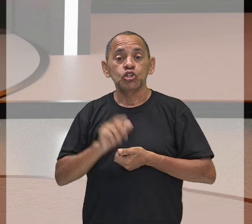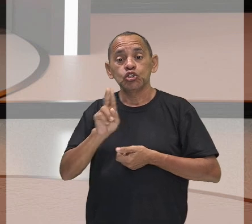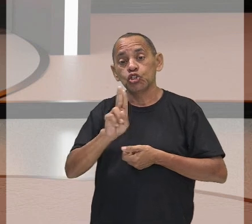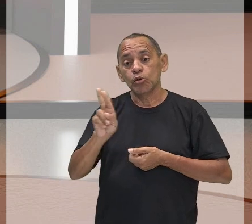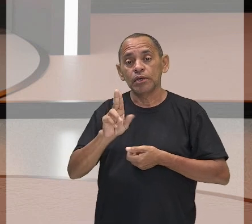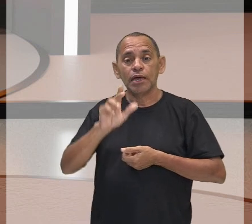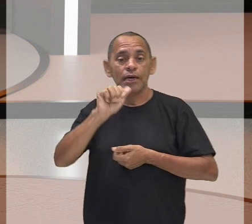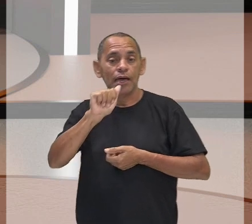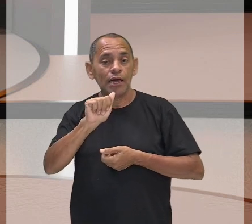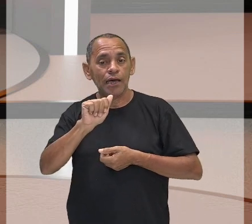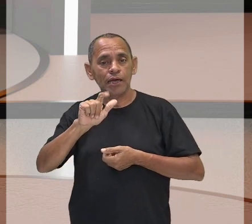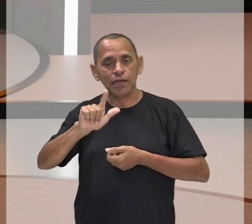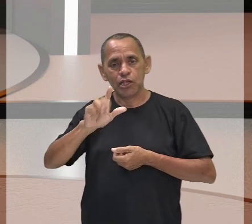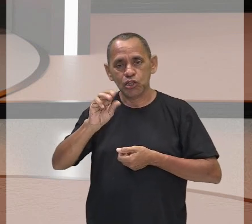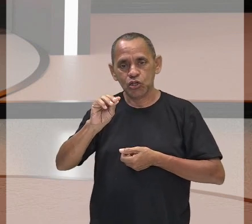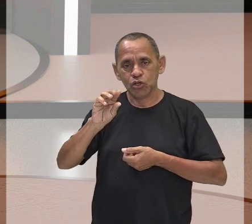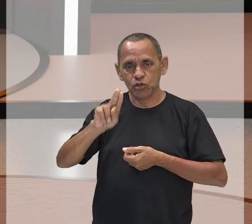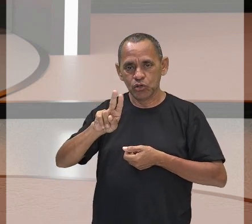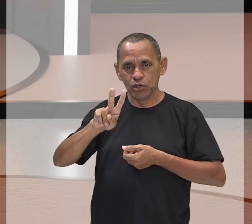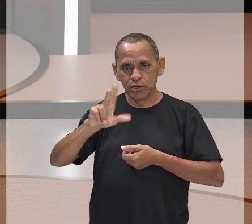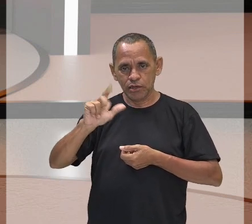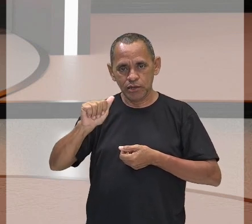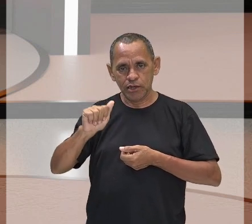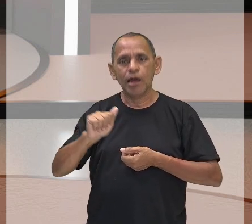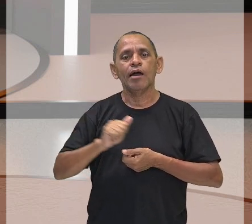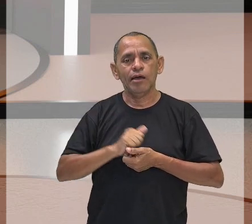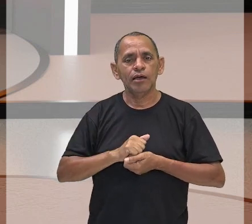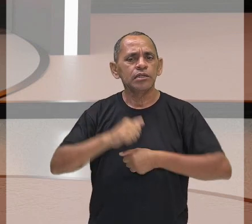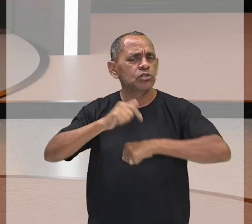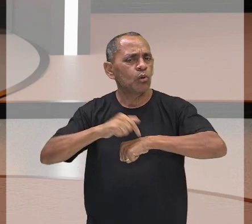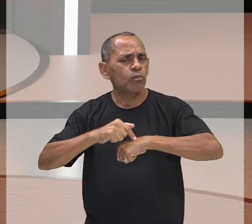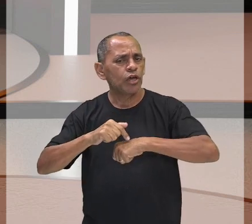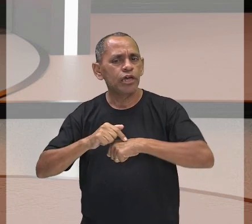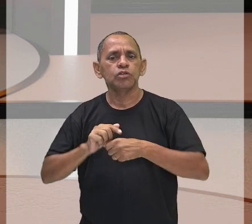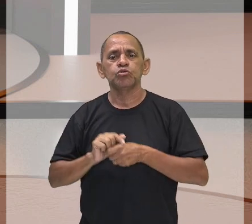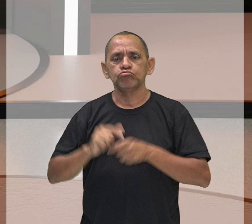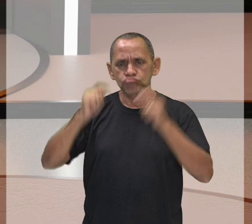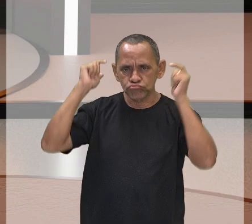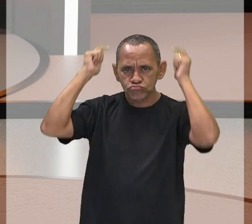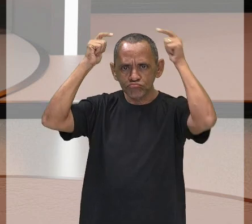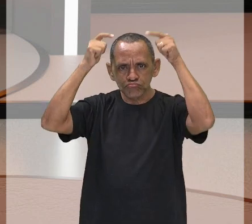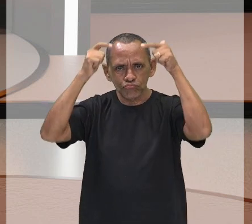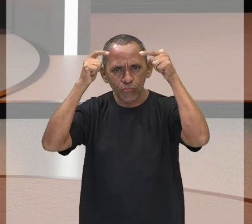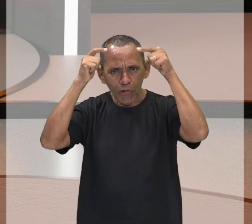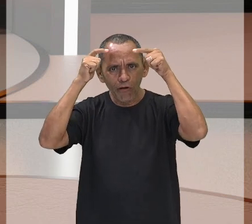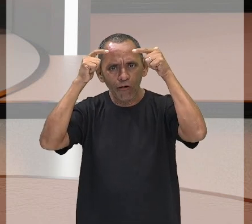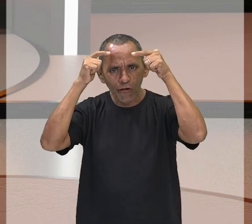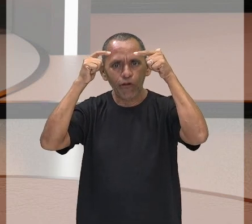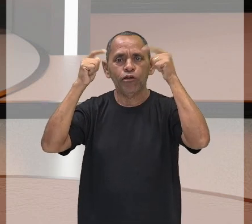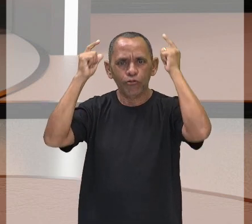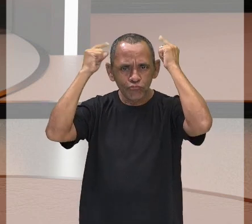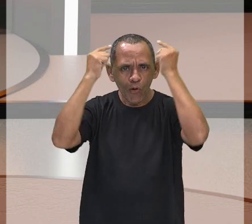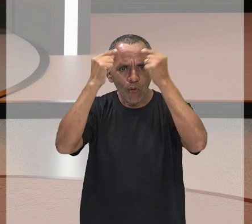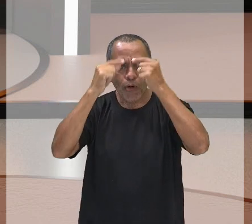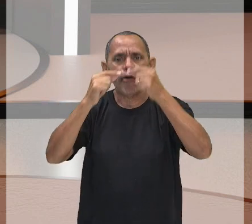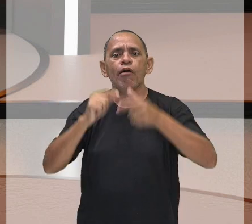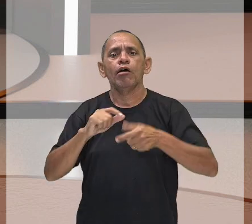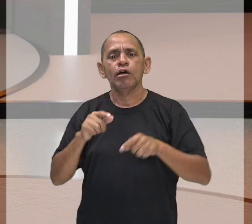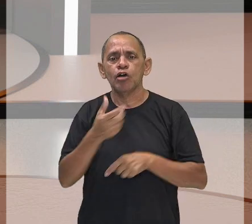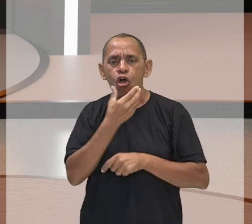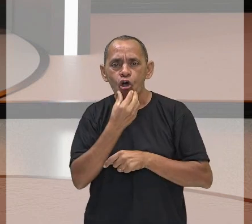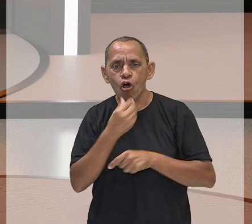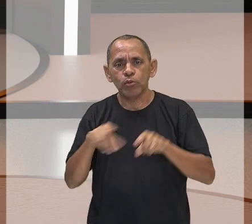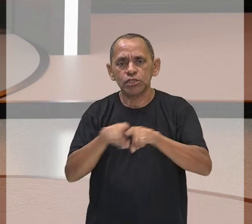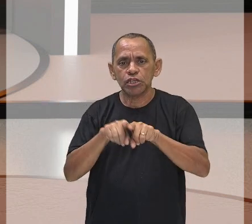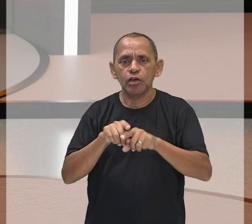gente vê que, nesse momento, o príncipe regente, lá em 1818, tá, gente,